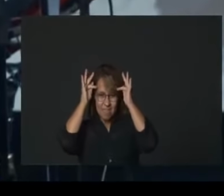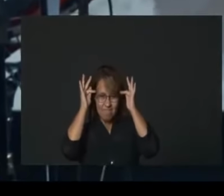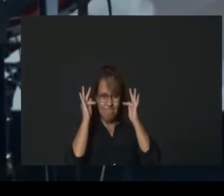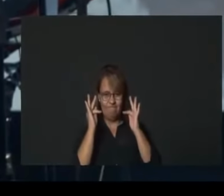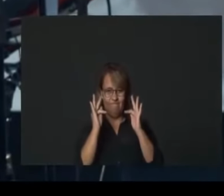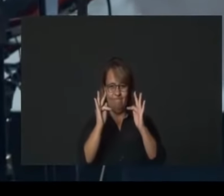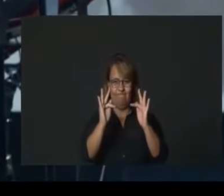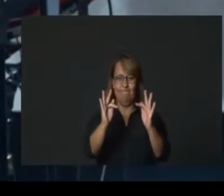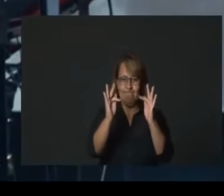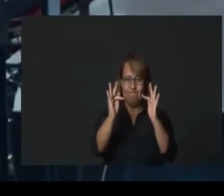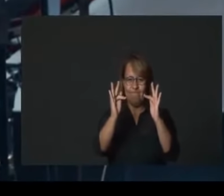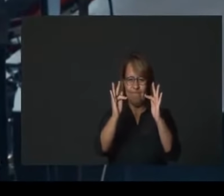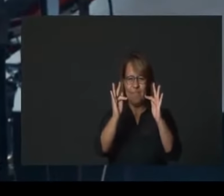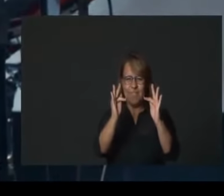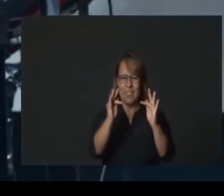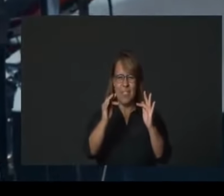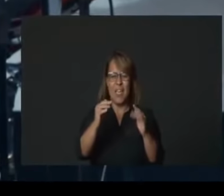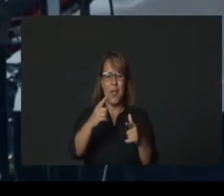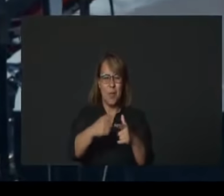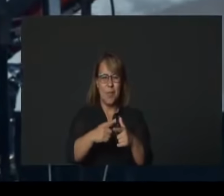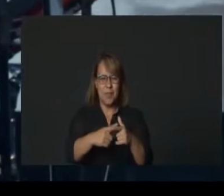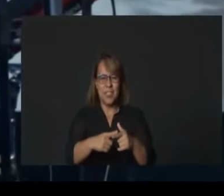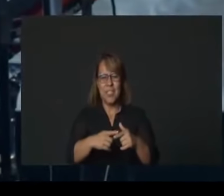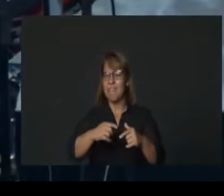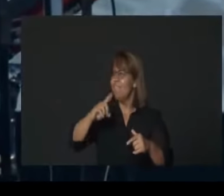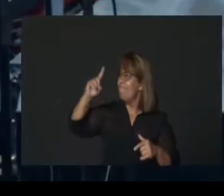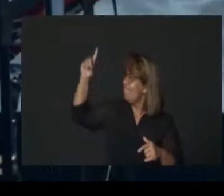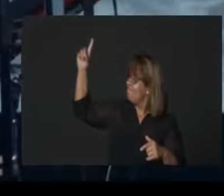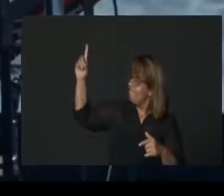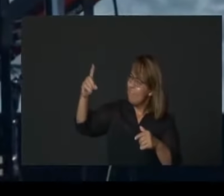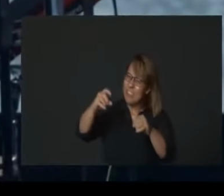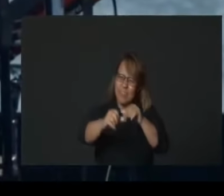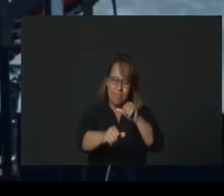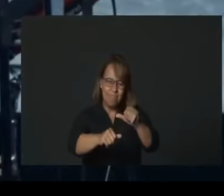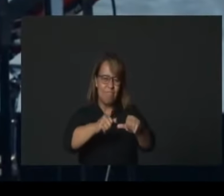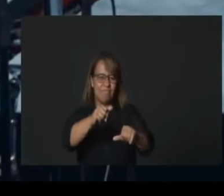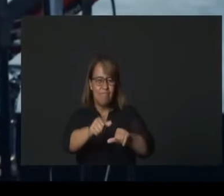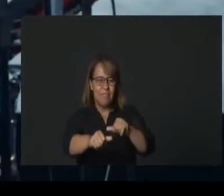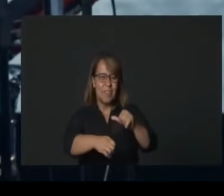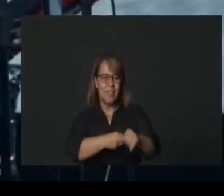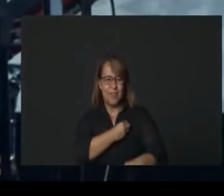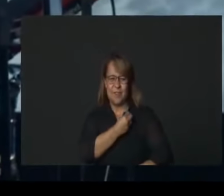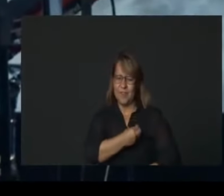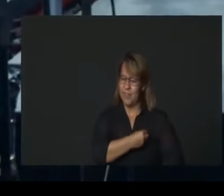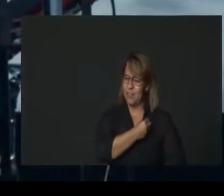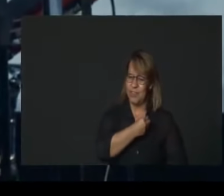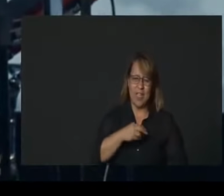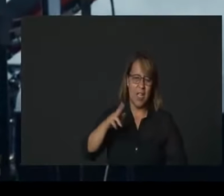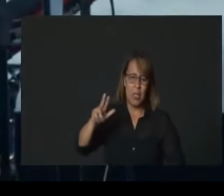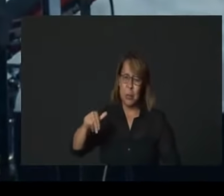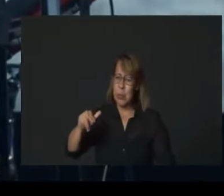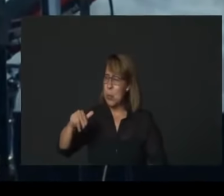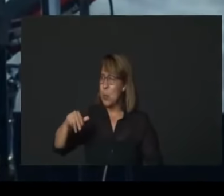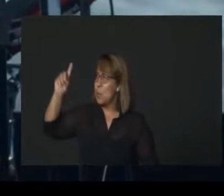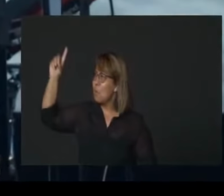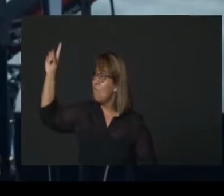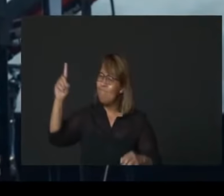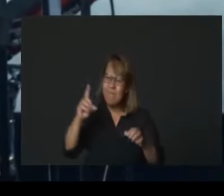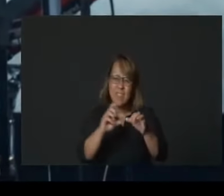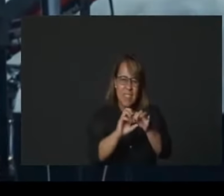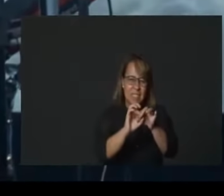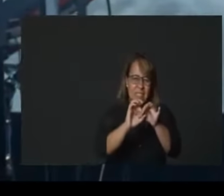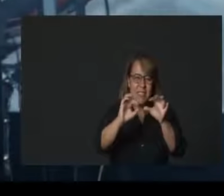posso restaurar a tua vida. Eu pego um soldado ferido no chão e